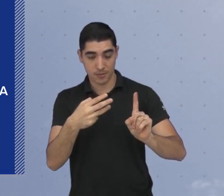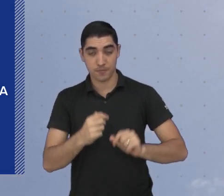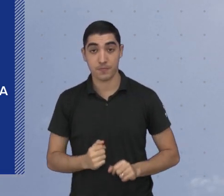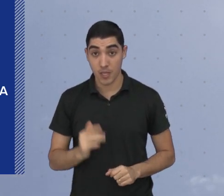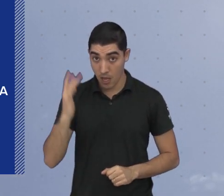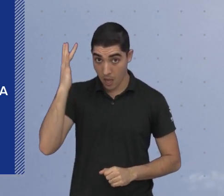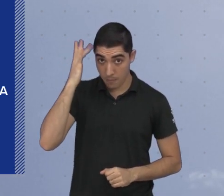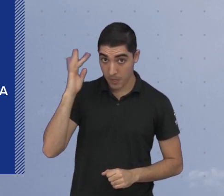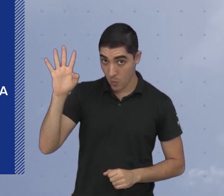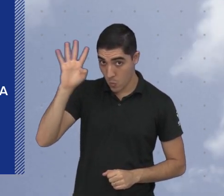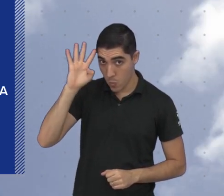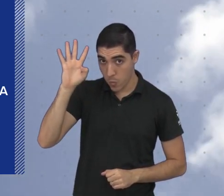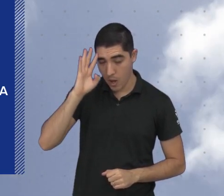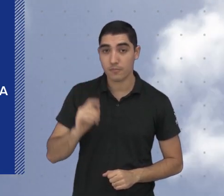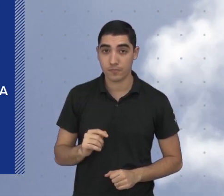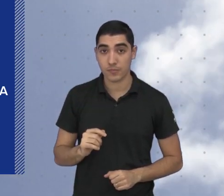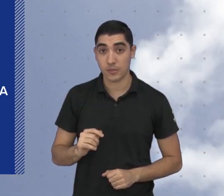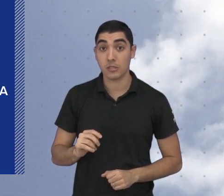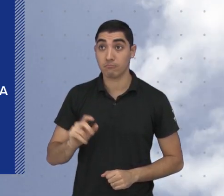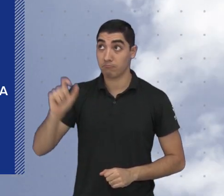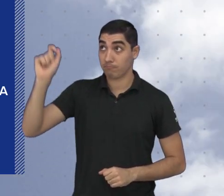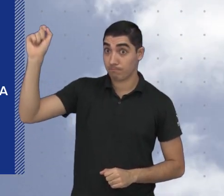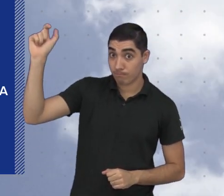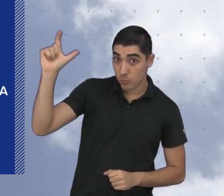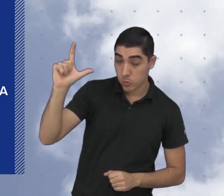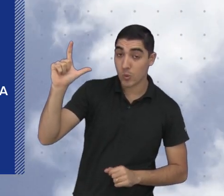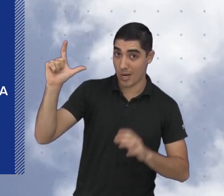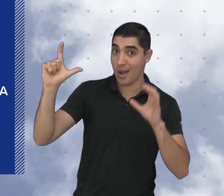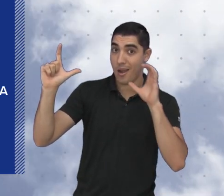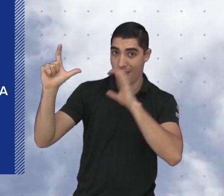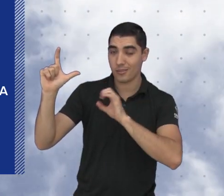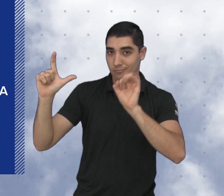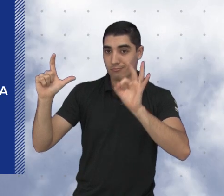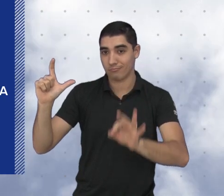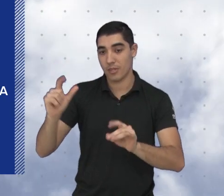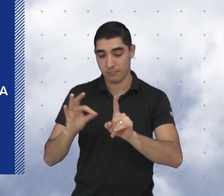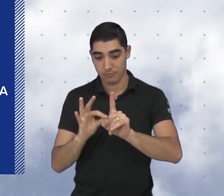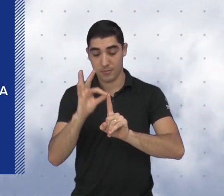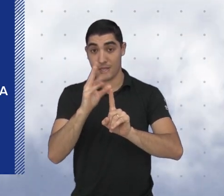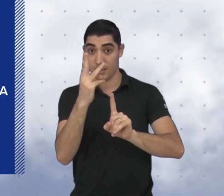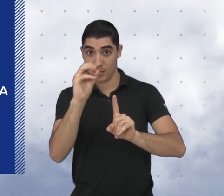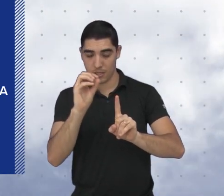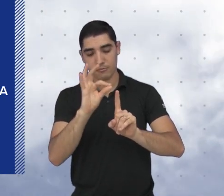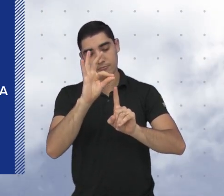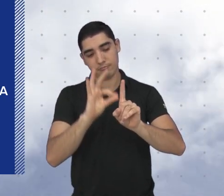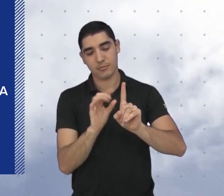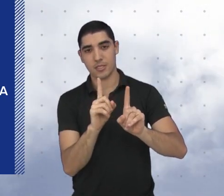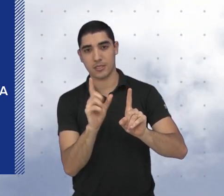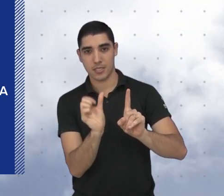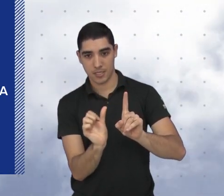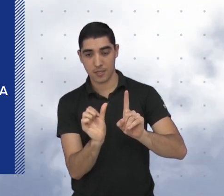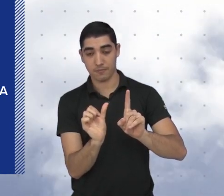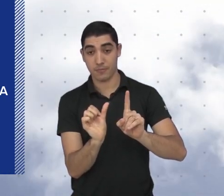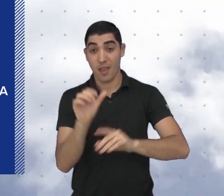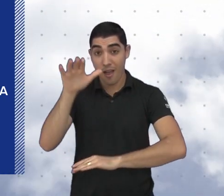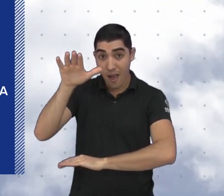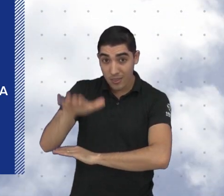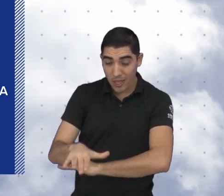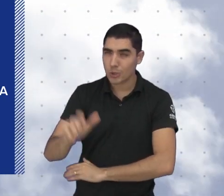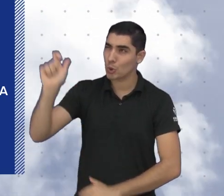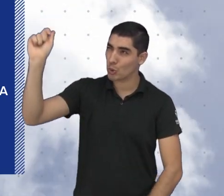13. Amanhã, na quarta-feira, o dia promete ser mais quente, com máxima de 30 e mínima de 16. A tarde